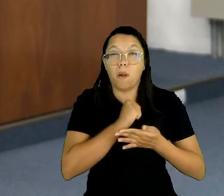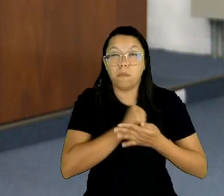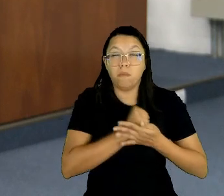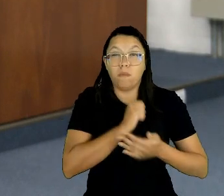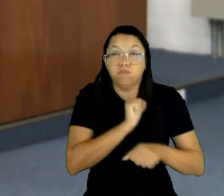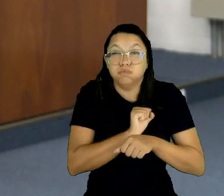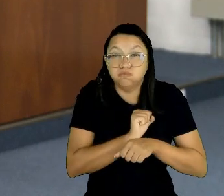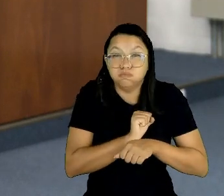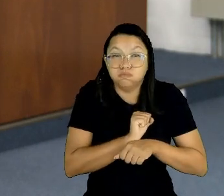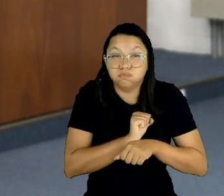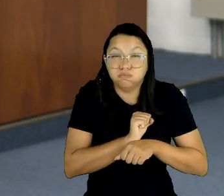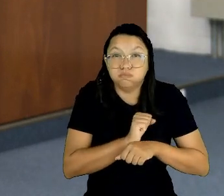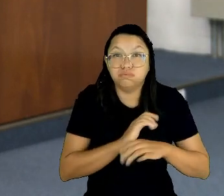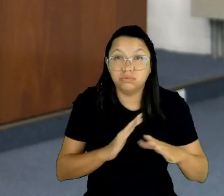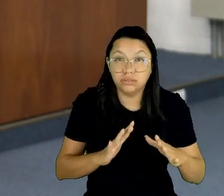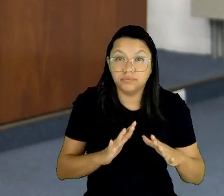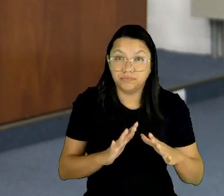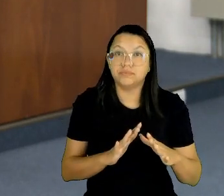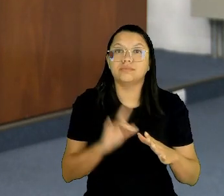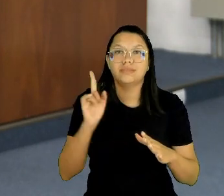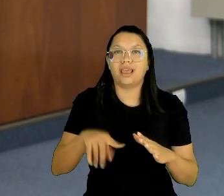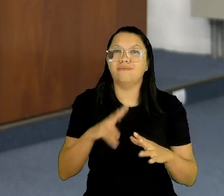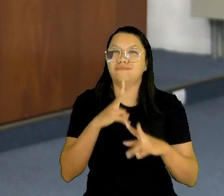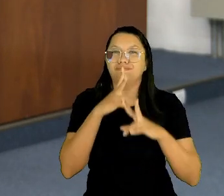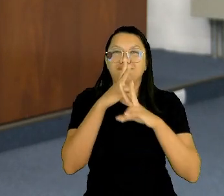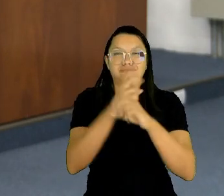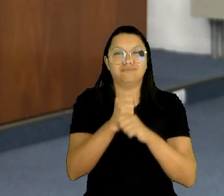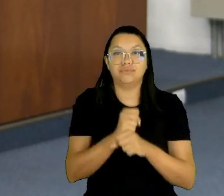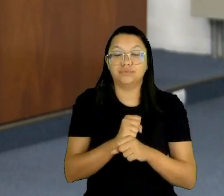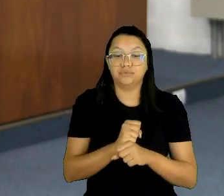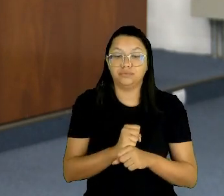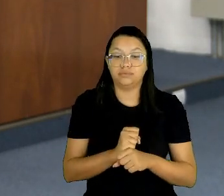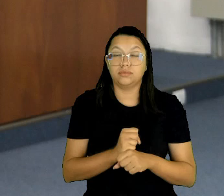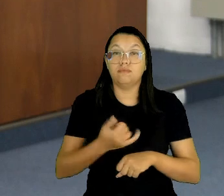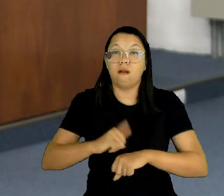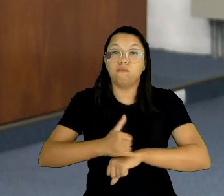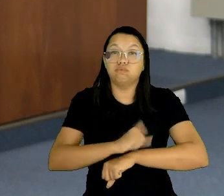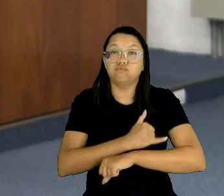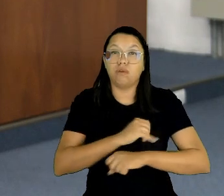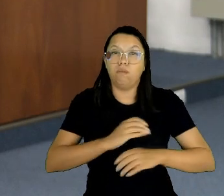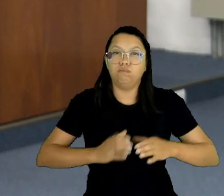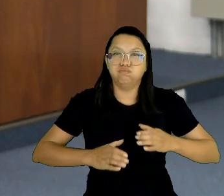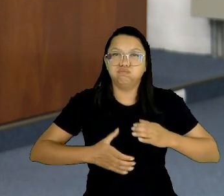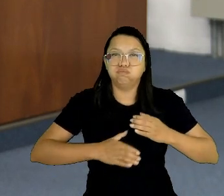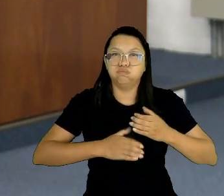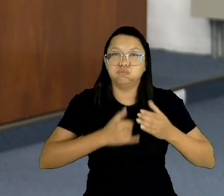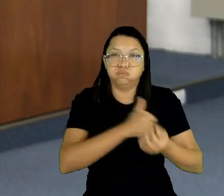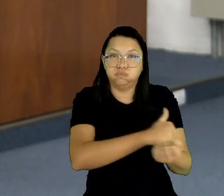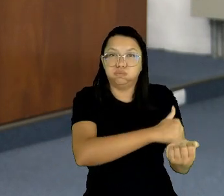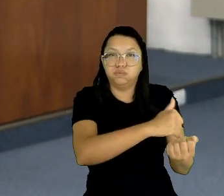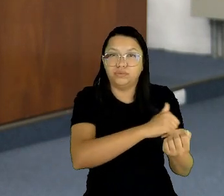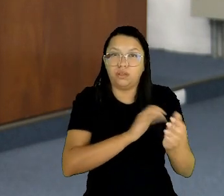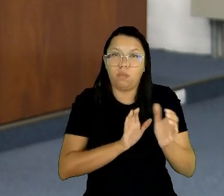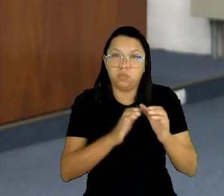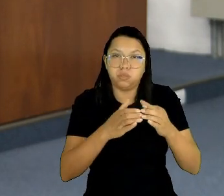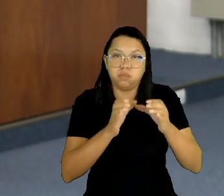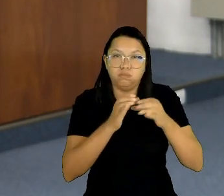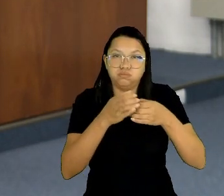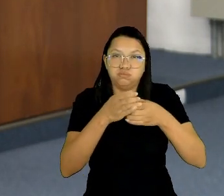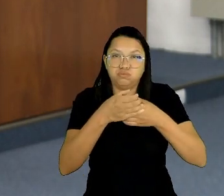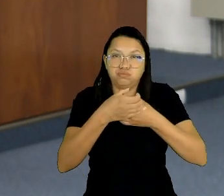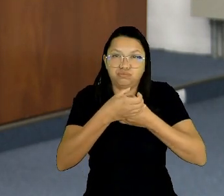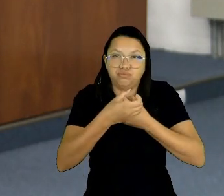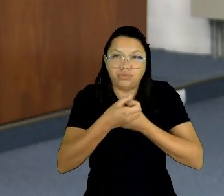infarto quando é um quadro agudo. Aqui a gente consegue ver um outro corte também, né, com a gordura se acumulando devagarinho até que ela